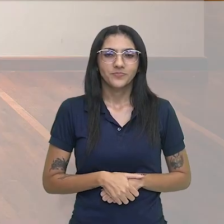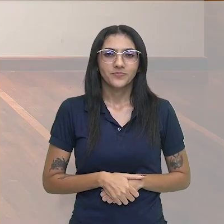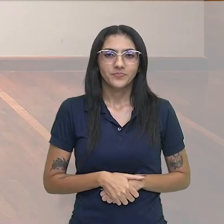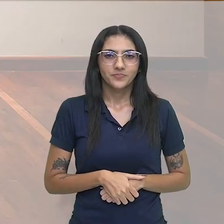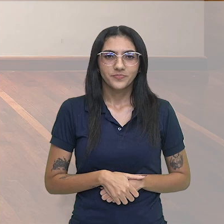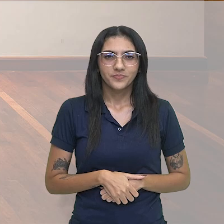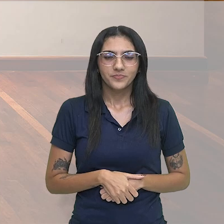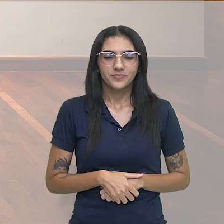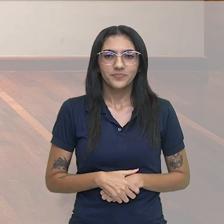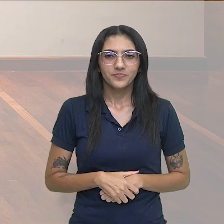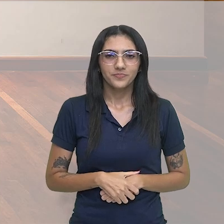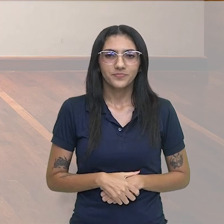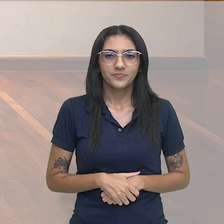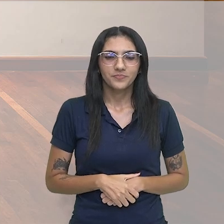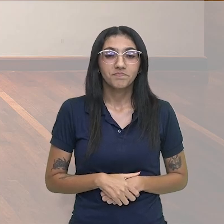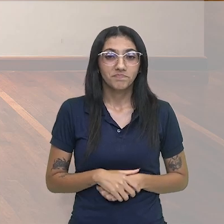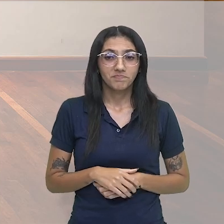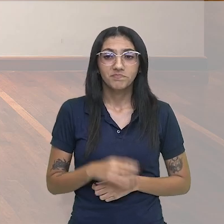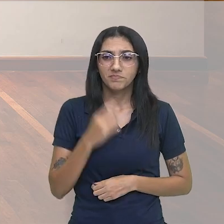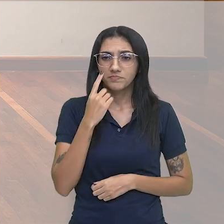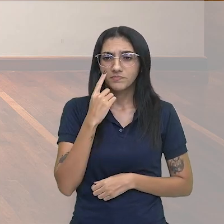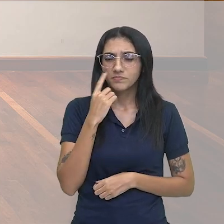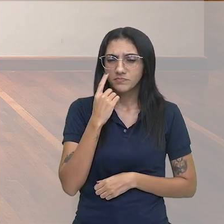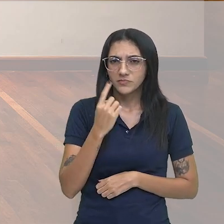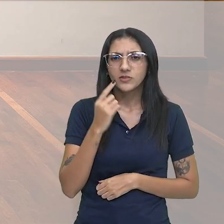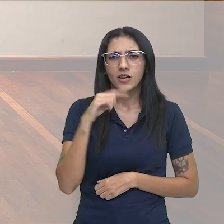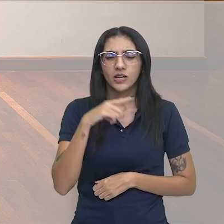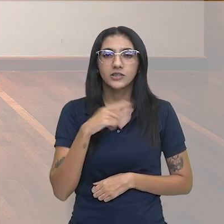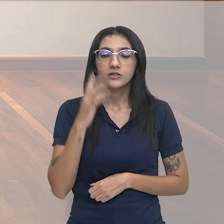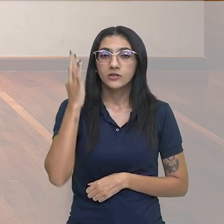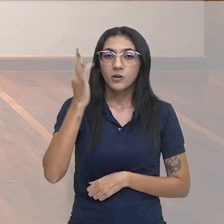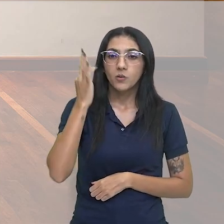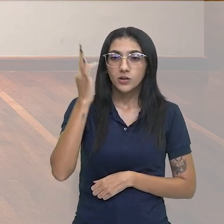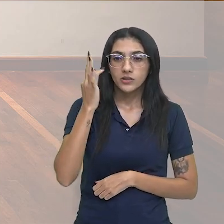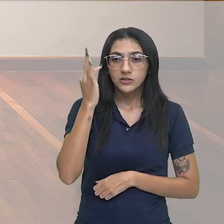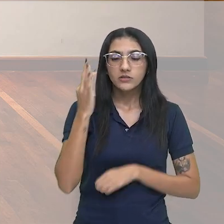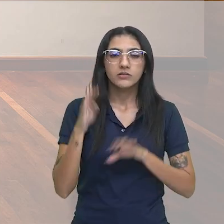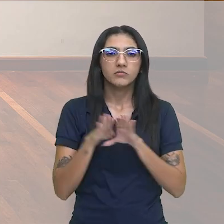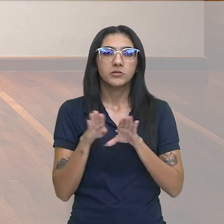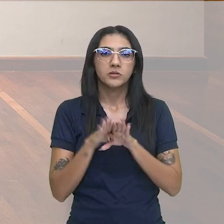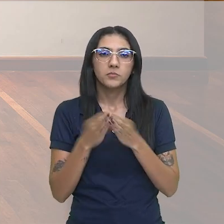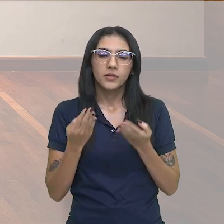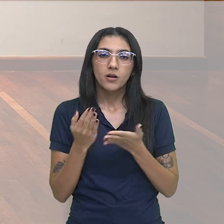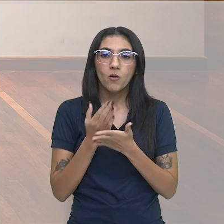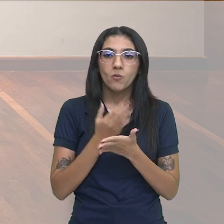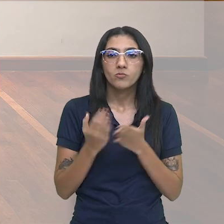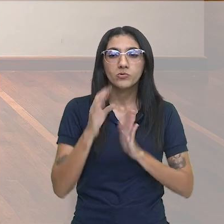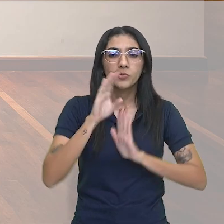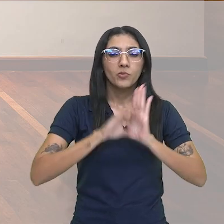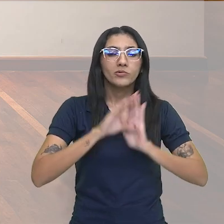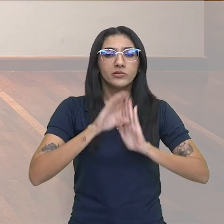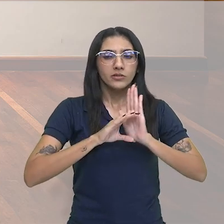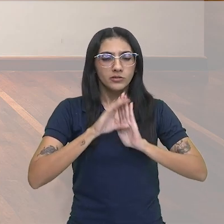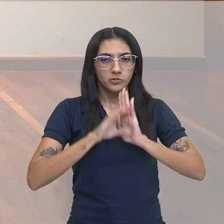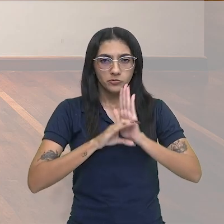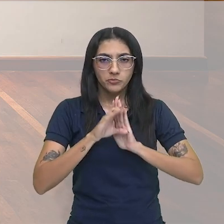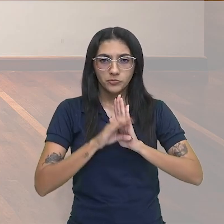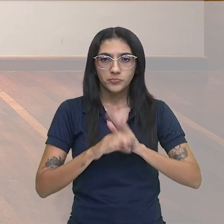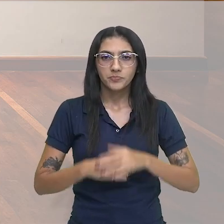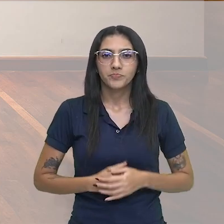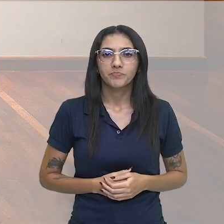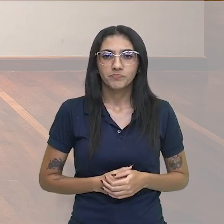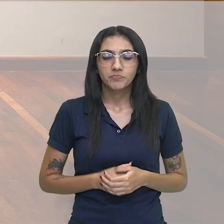Muito bem. Então, nós tivemos aí Max Weber com as suas teorias, né, e suas os seus conceitos.